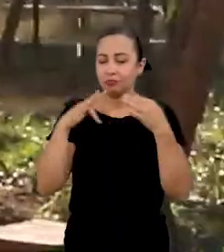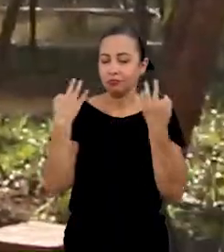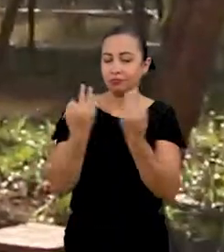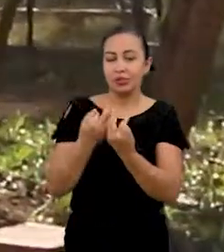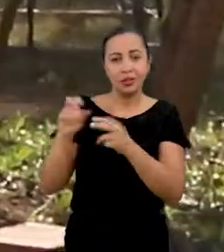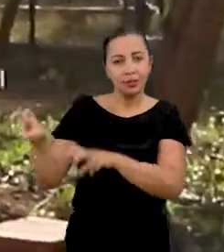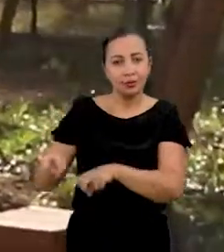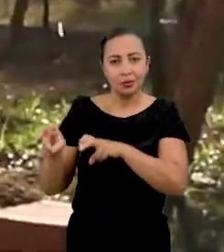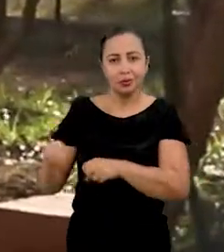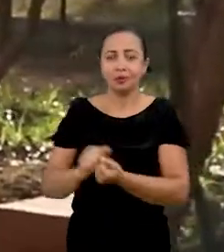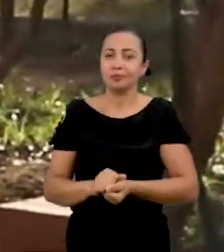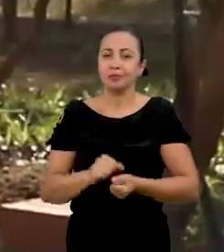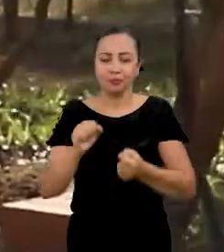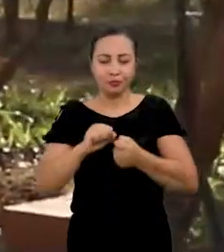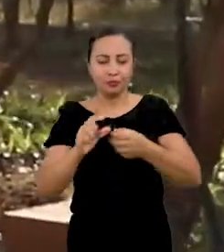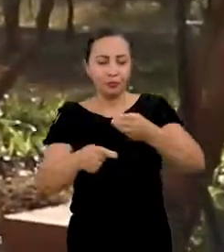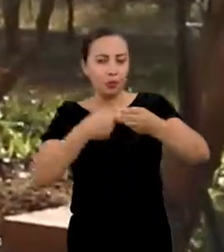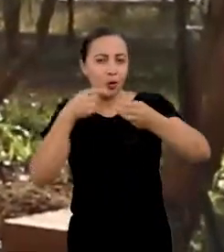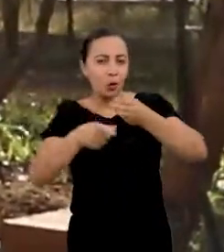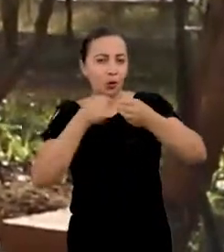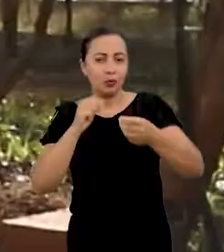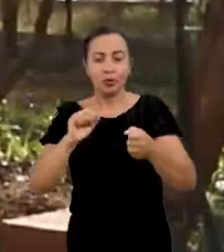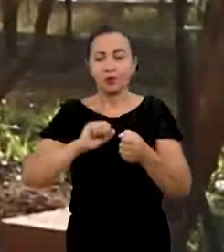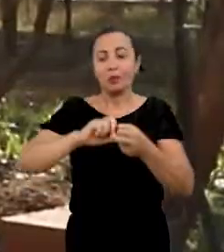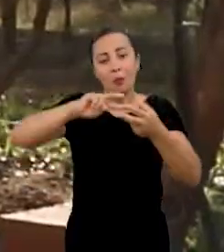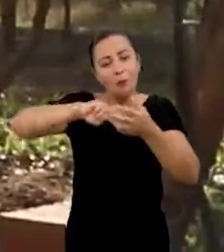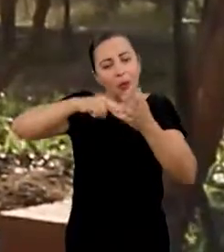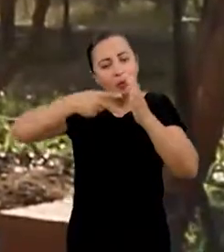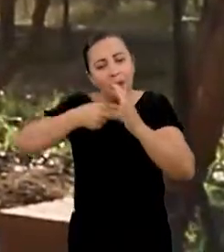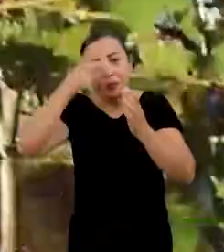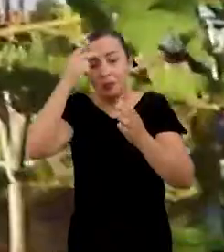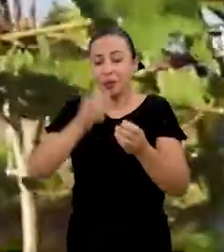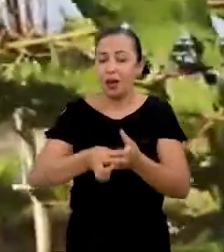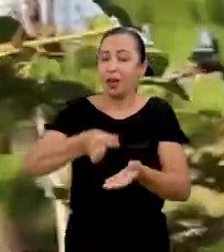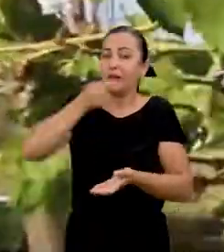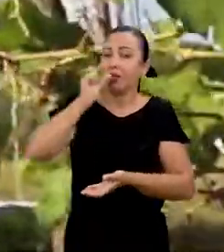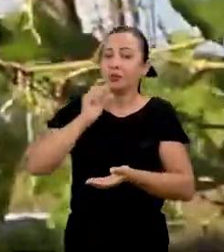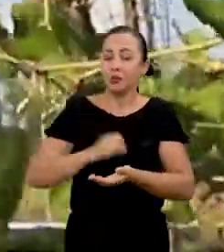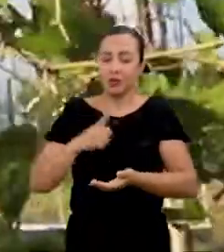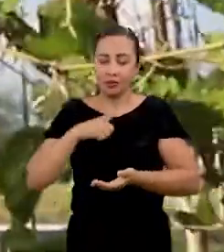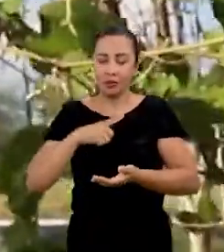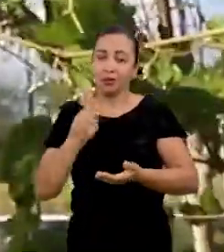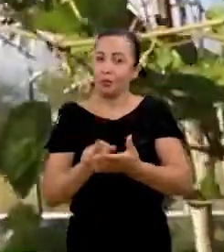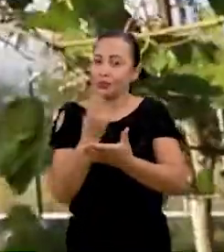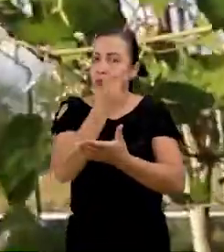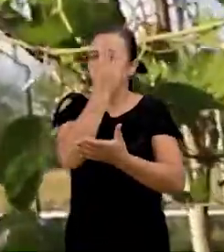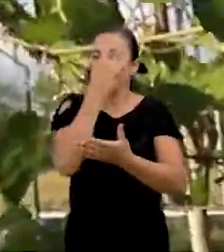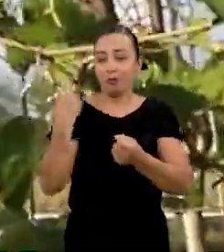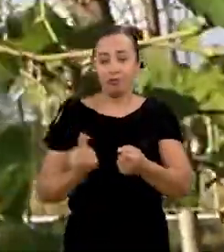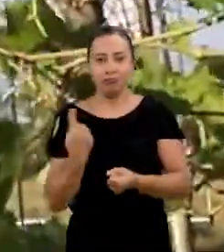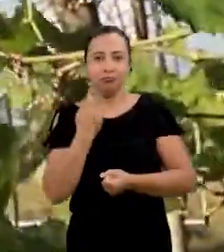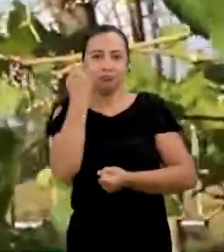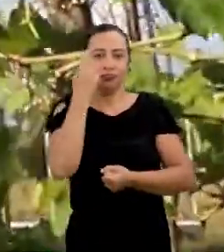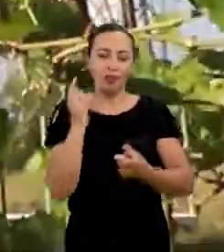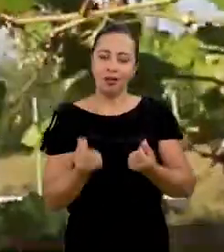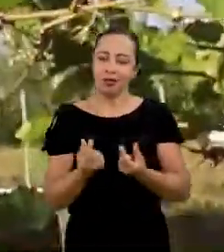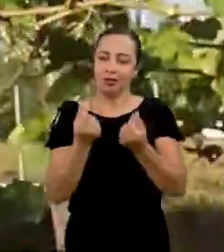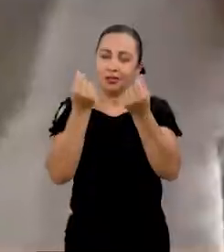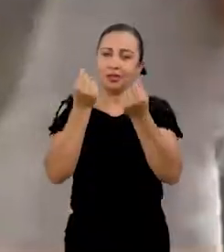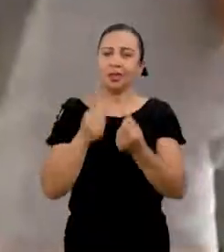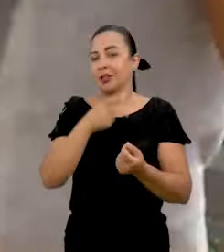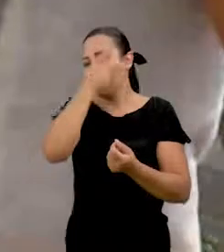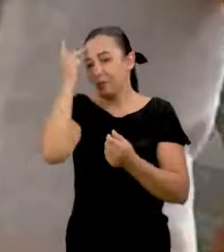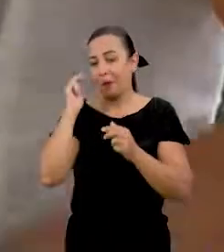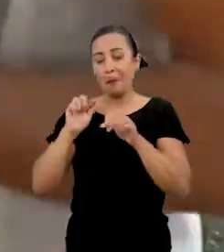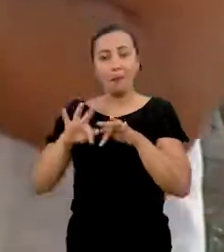para o agricultor familiar, processando essa uva, transformando aí na forma de licor, agregando valor e aumentando a renda